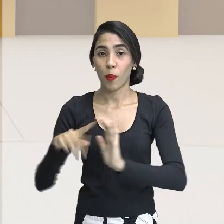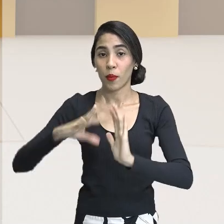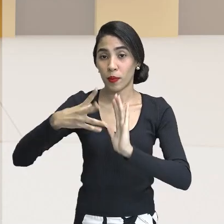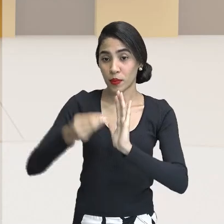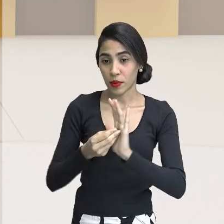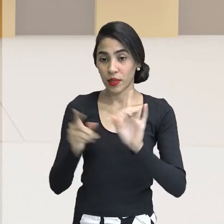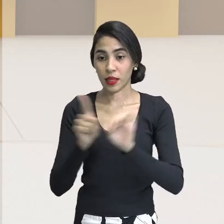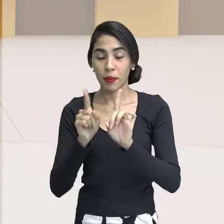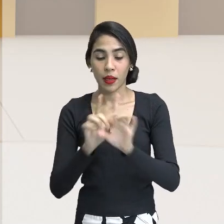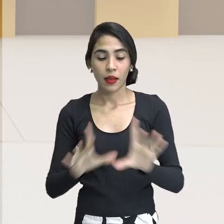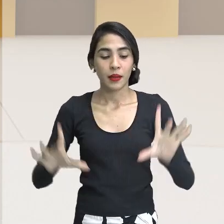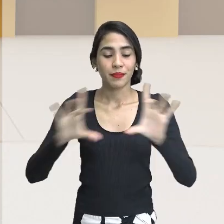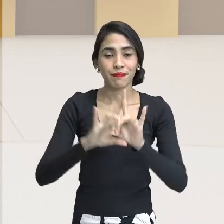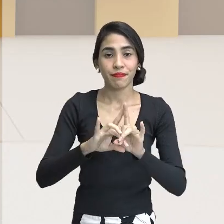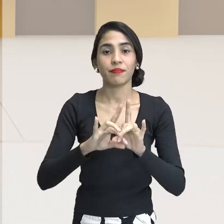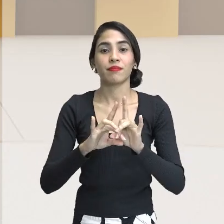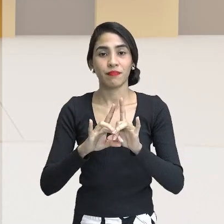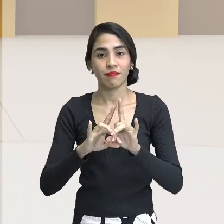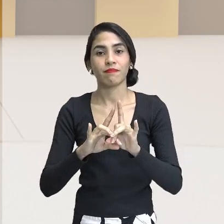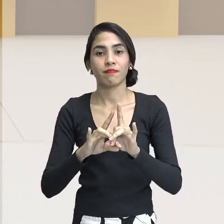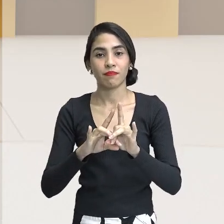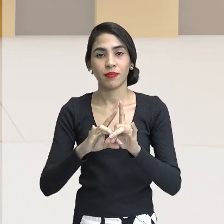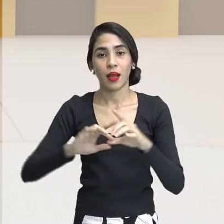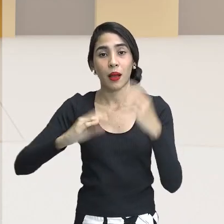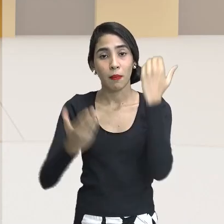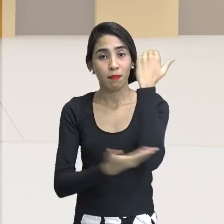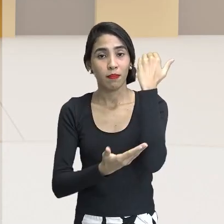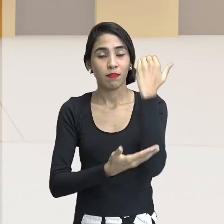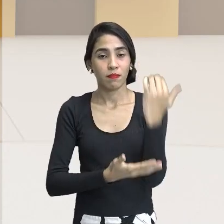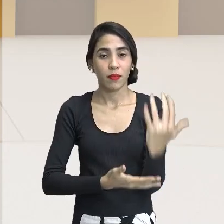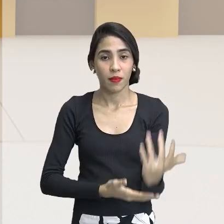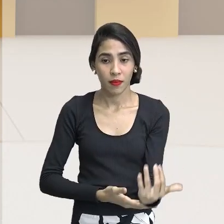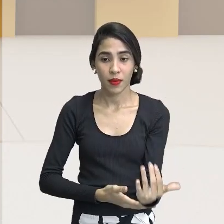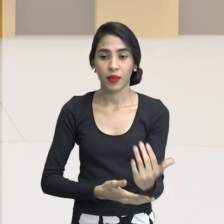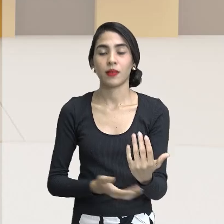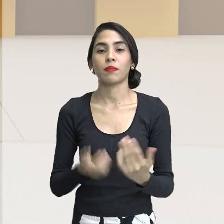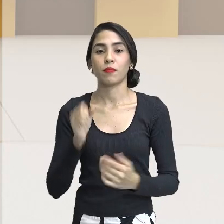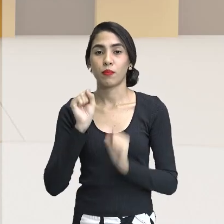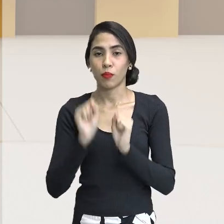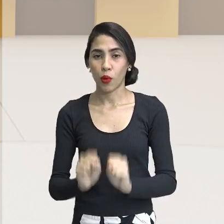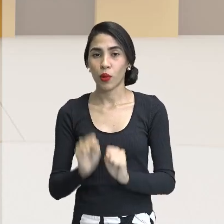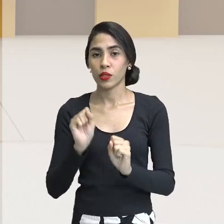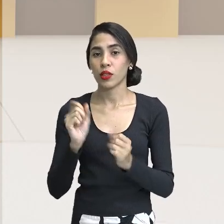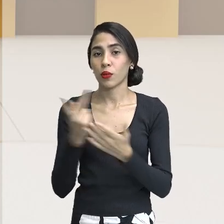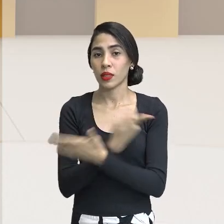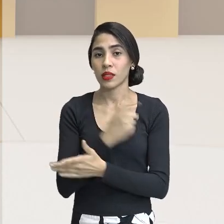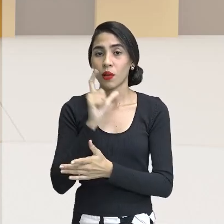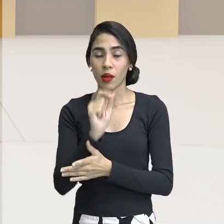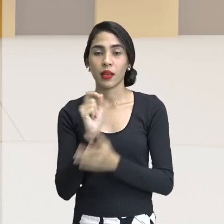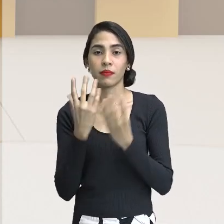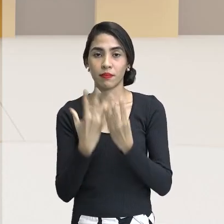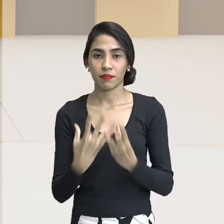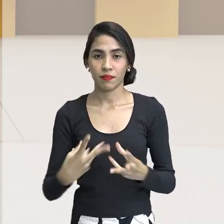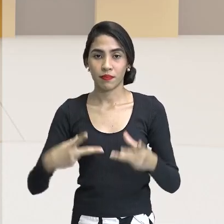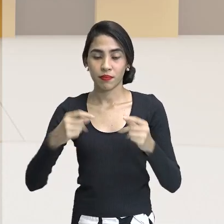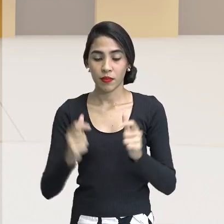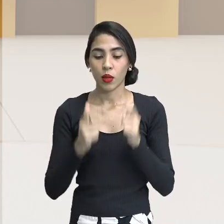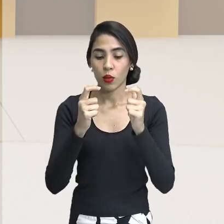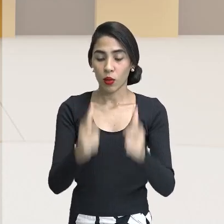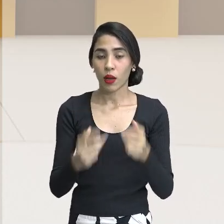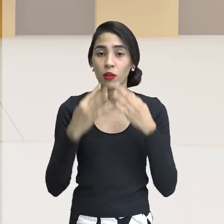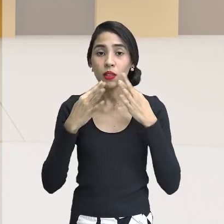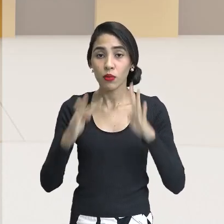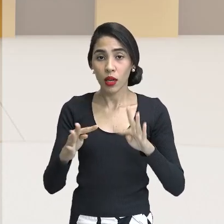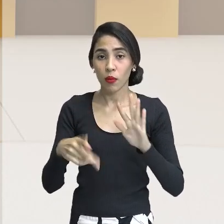também está vinculada, infelizmente, ao desmatamento da Amazônia, gente, pode provocar essa destruição, né, do habitat